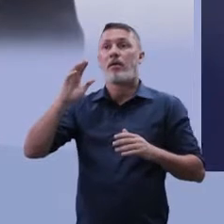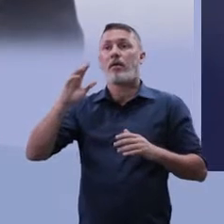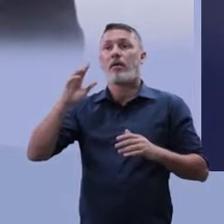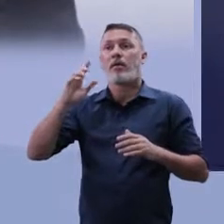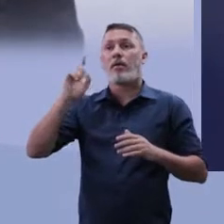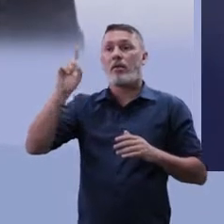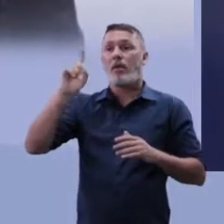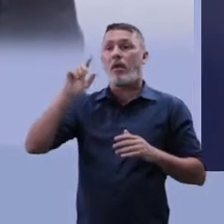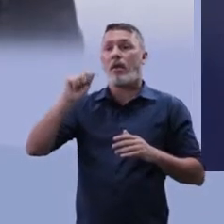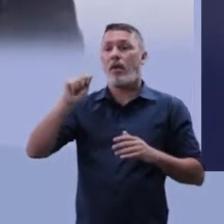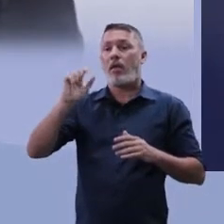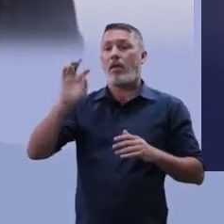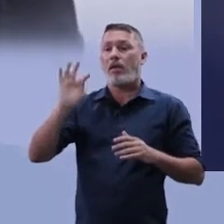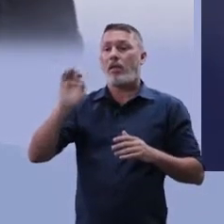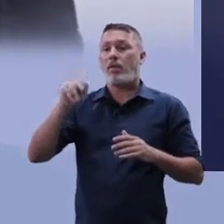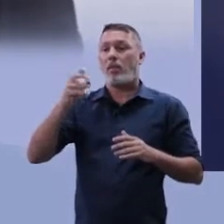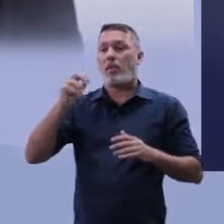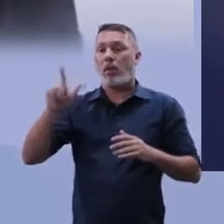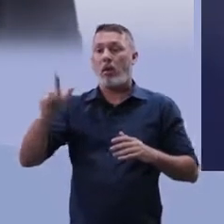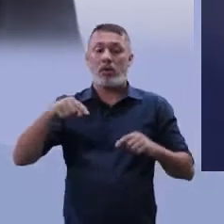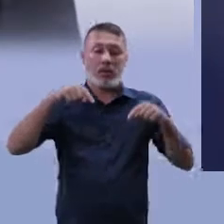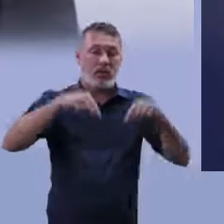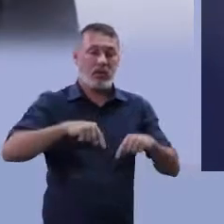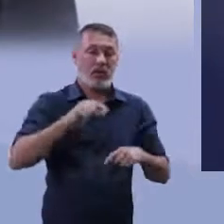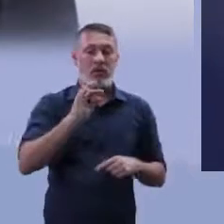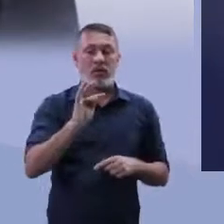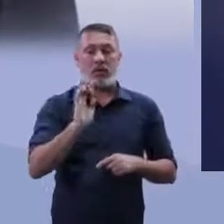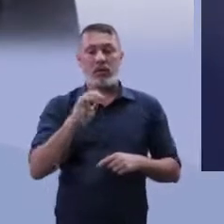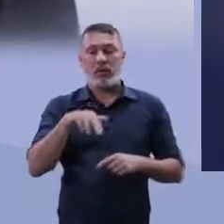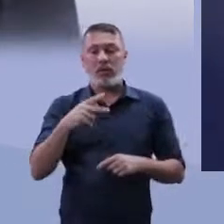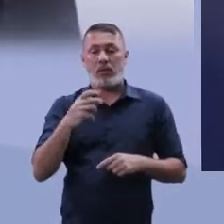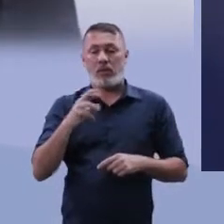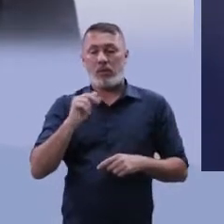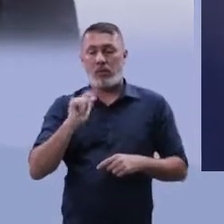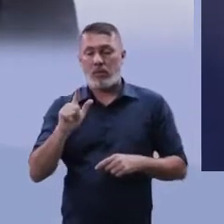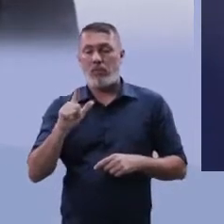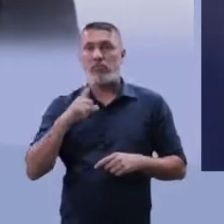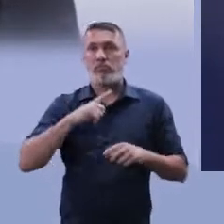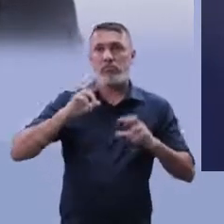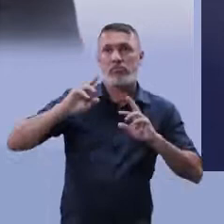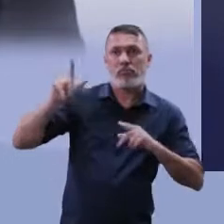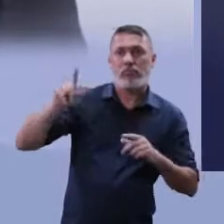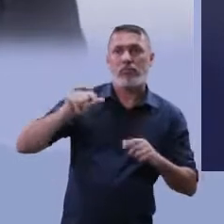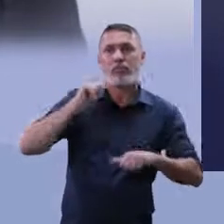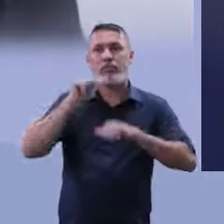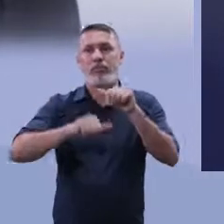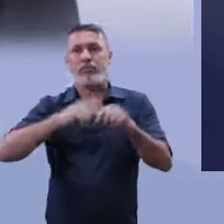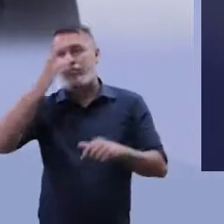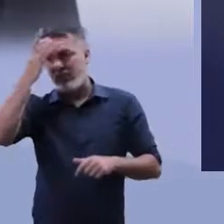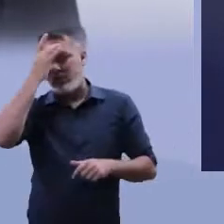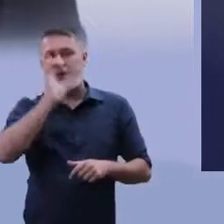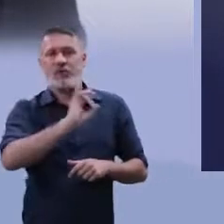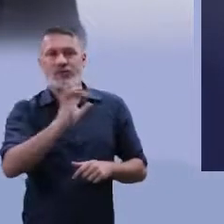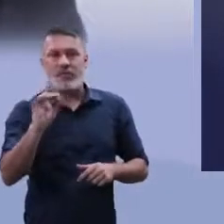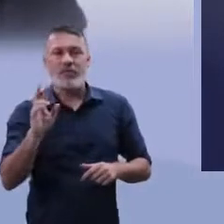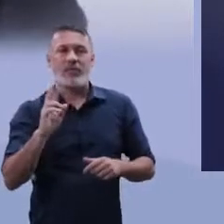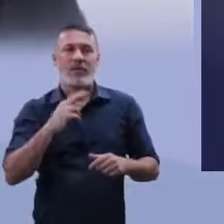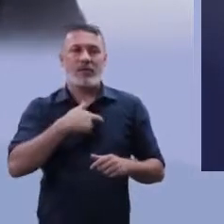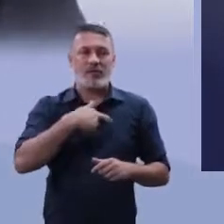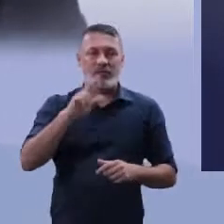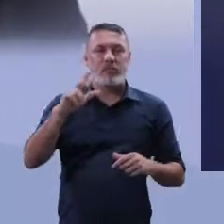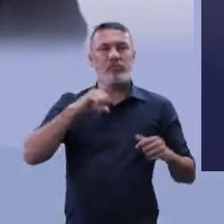atemporal, porque ela pertence a um mundo que é perfeito, e aqui é um mundo temporal e imperfeito, já aponta que a